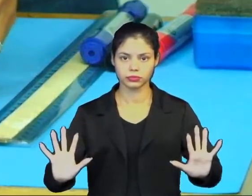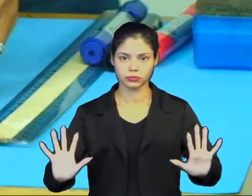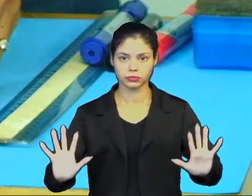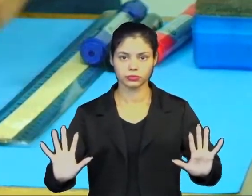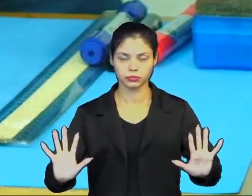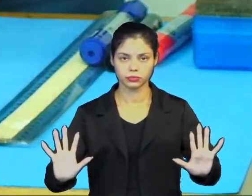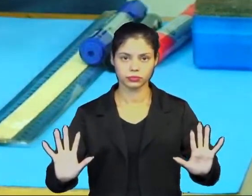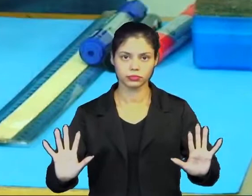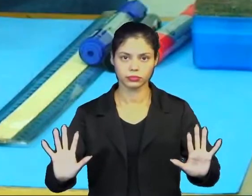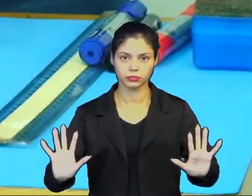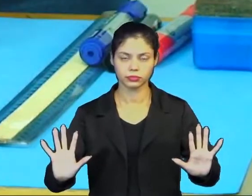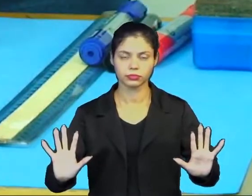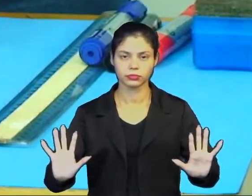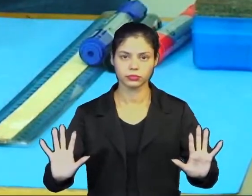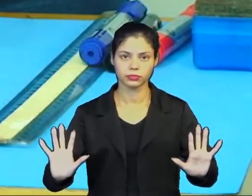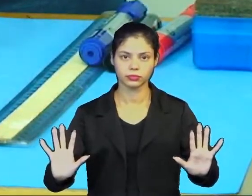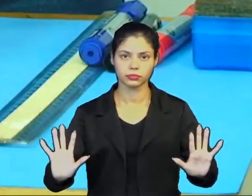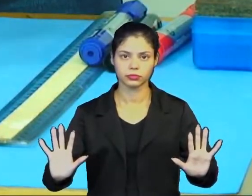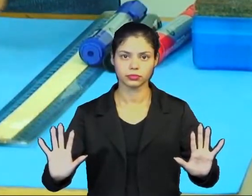5,